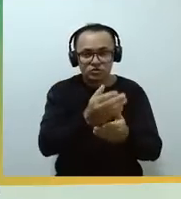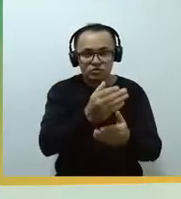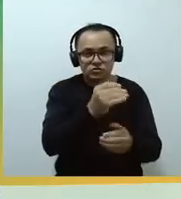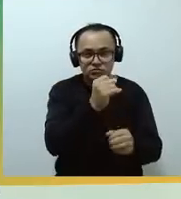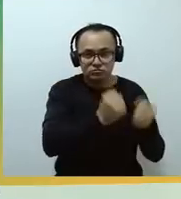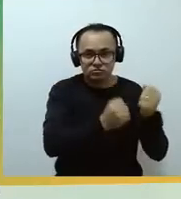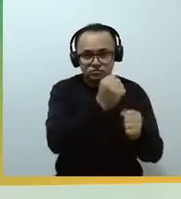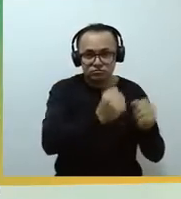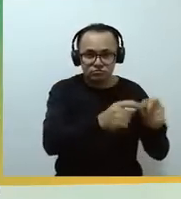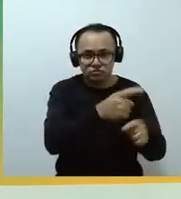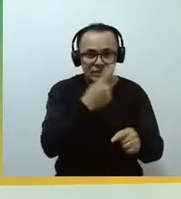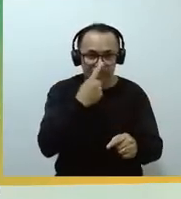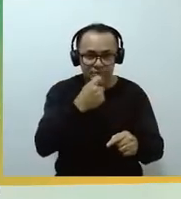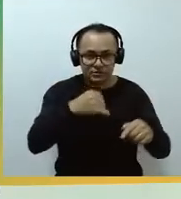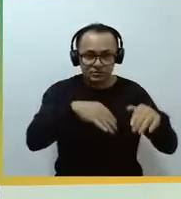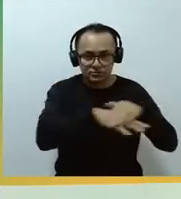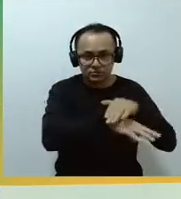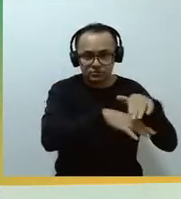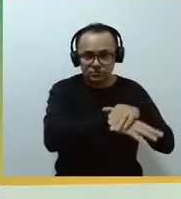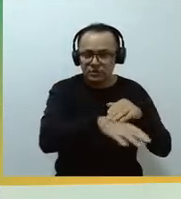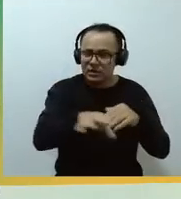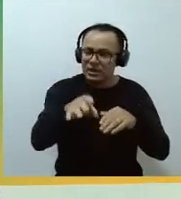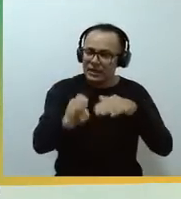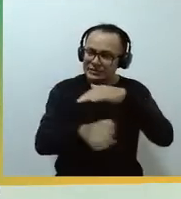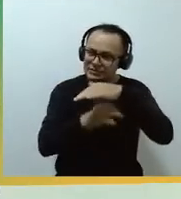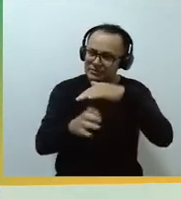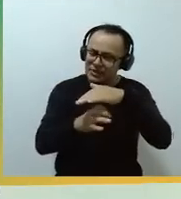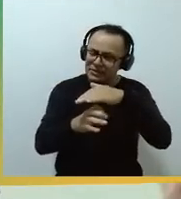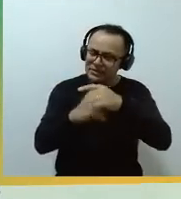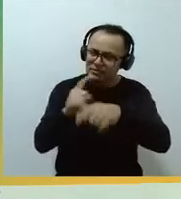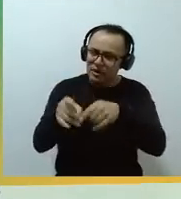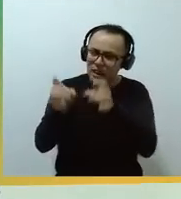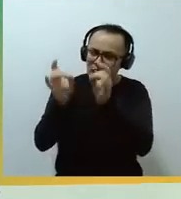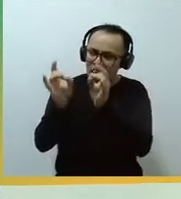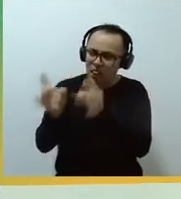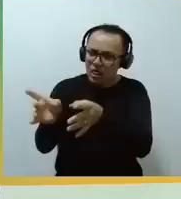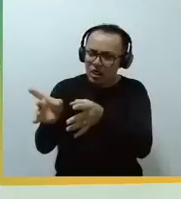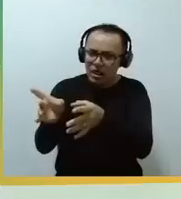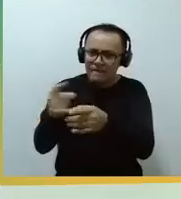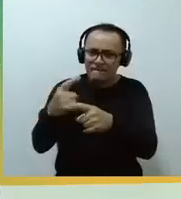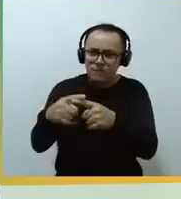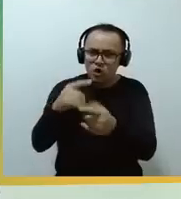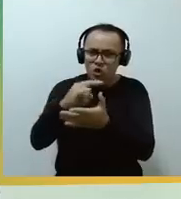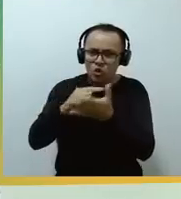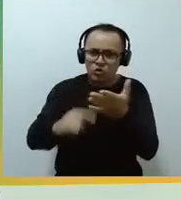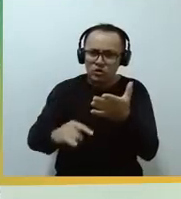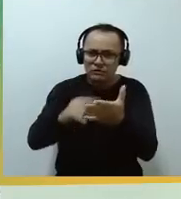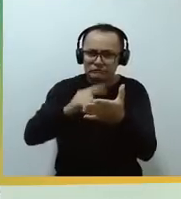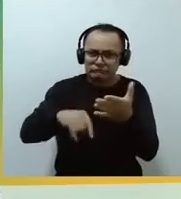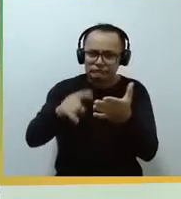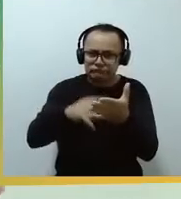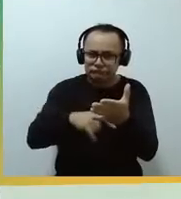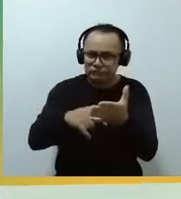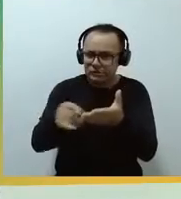empresa depois houve um rompimento de contrato, ela abandonou. Essa empresa... Ela juntou toda a documentação, não teve problema? Porque ela